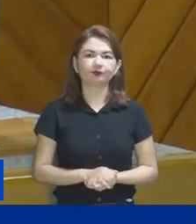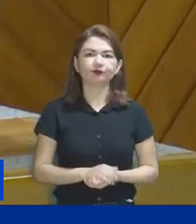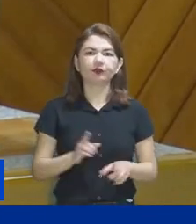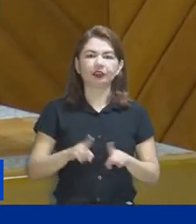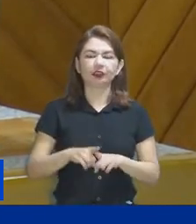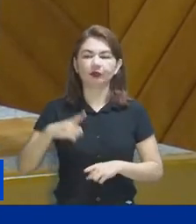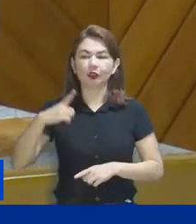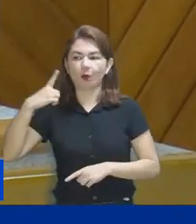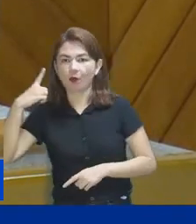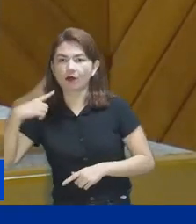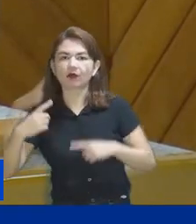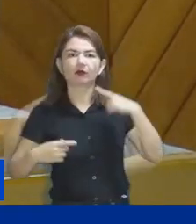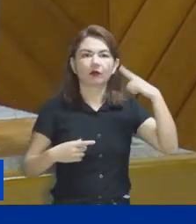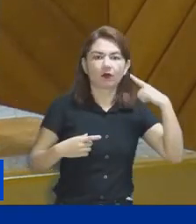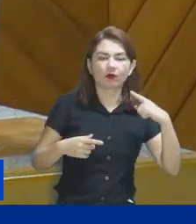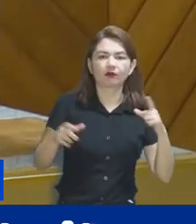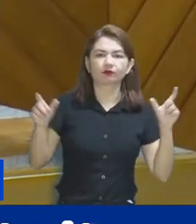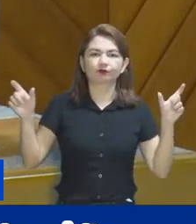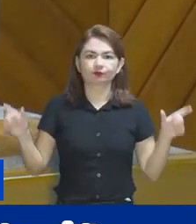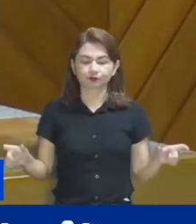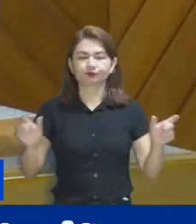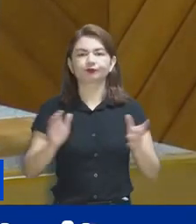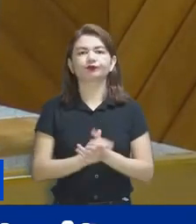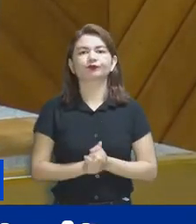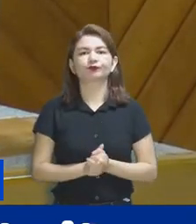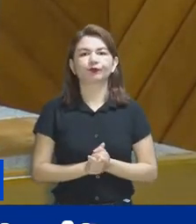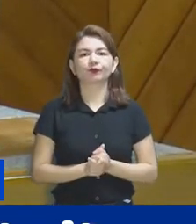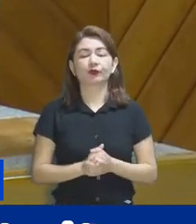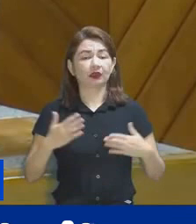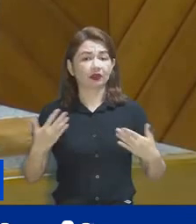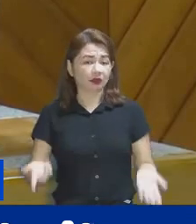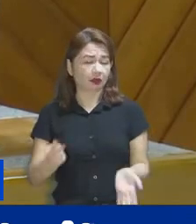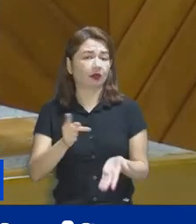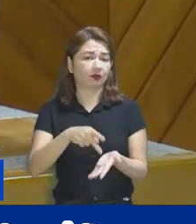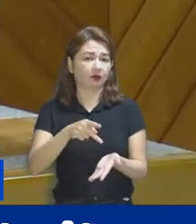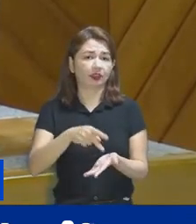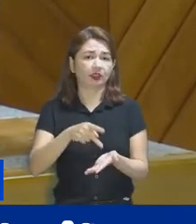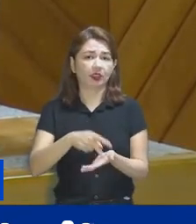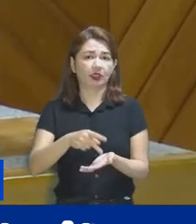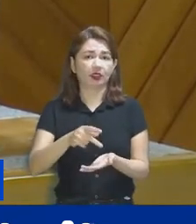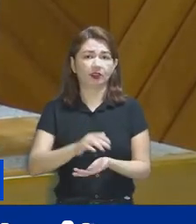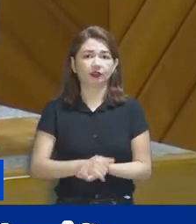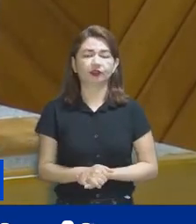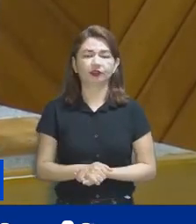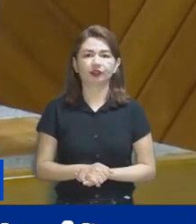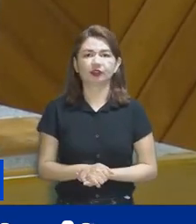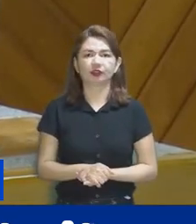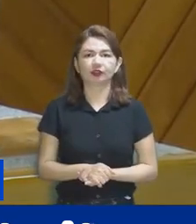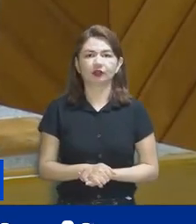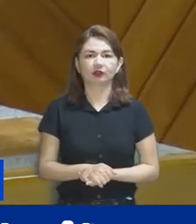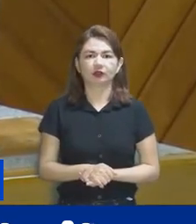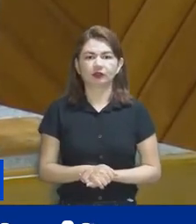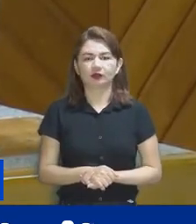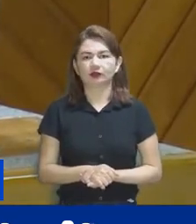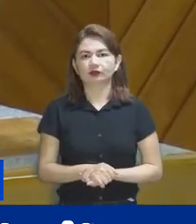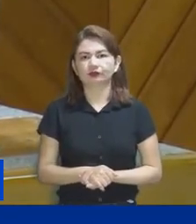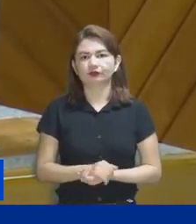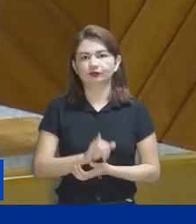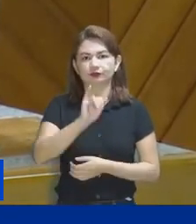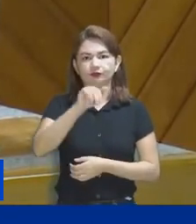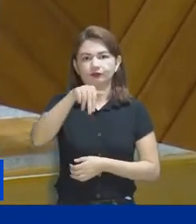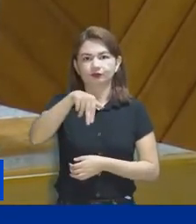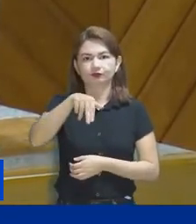das partes. A particularidade é que, realmente, quando se lavrou o